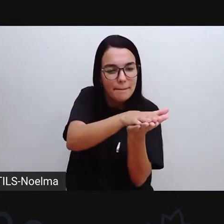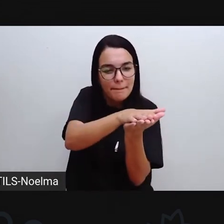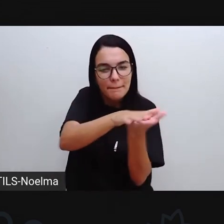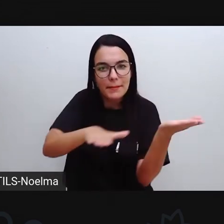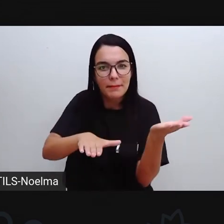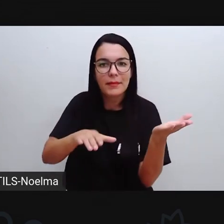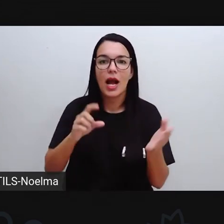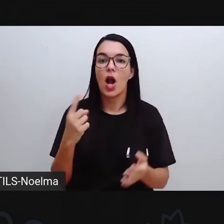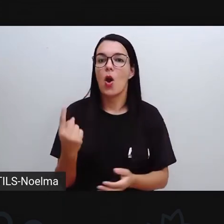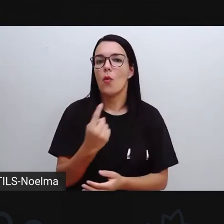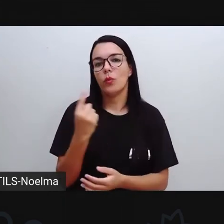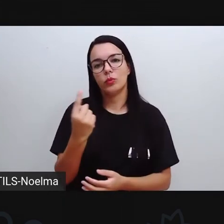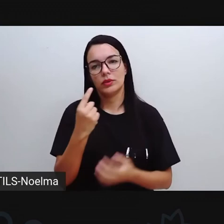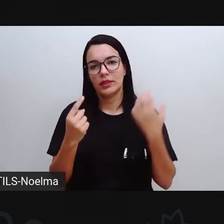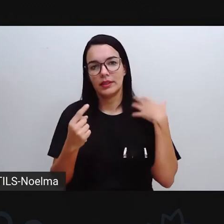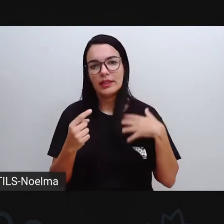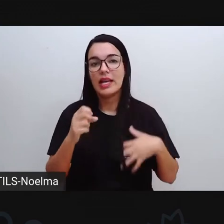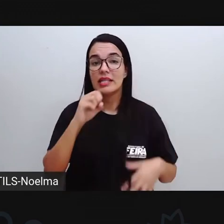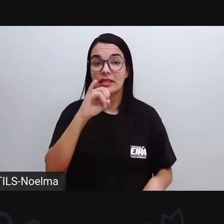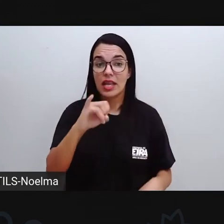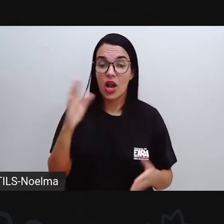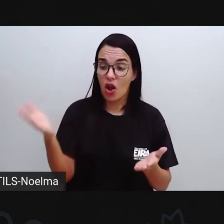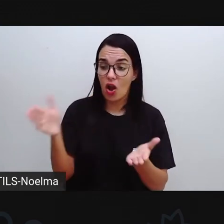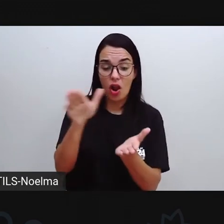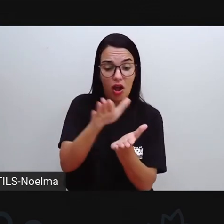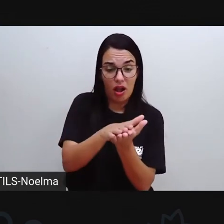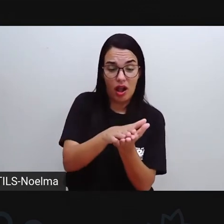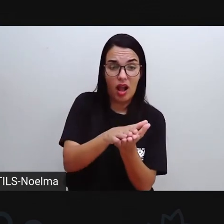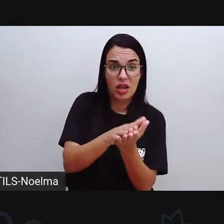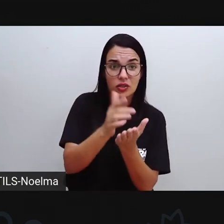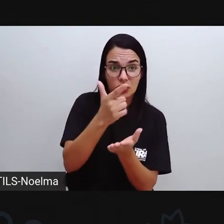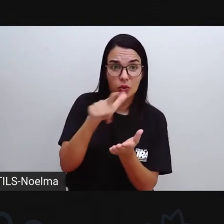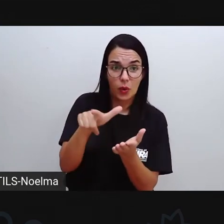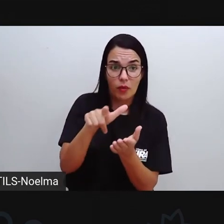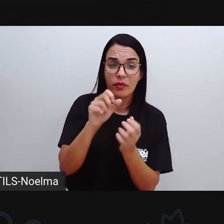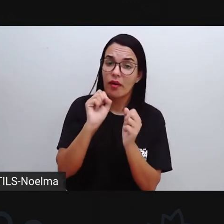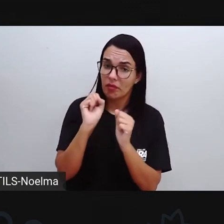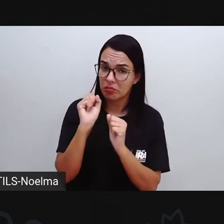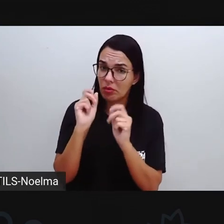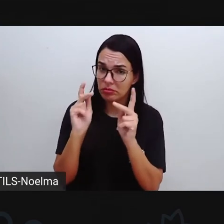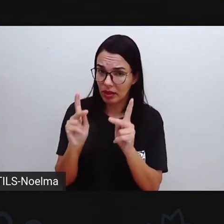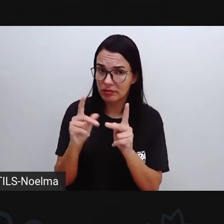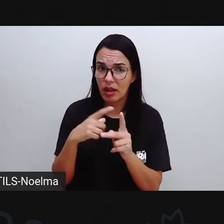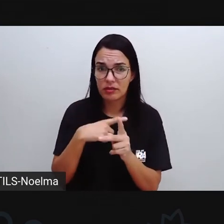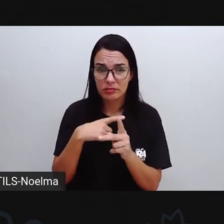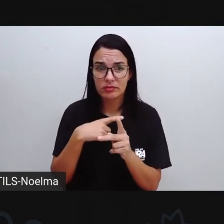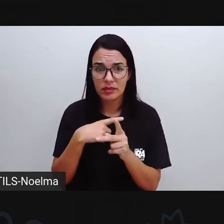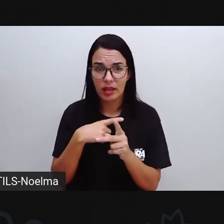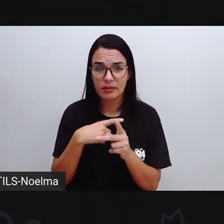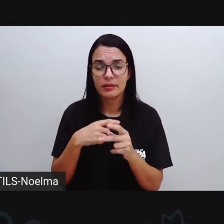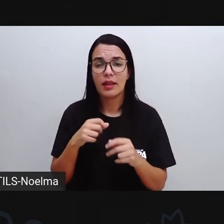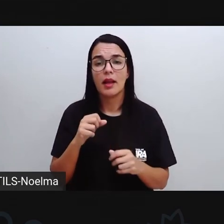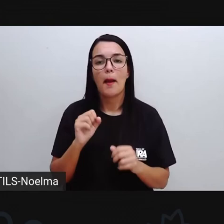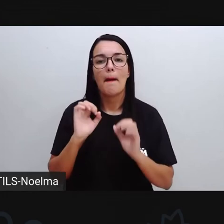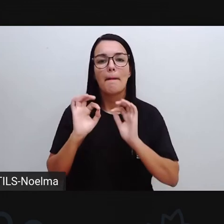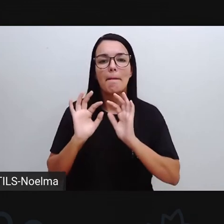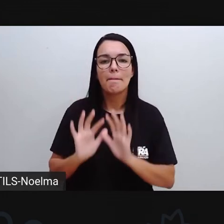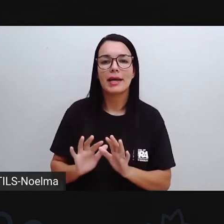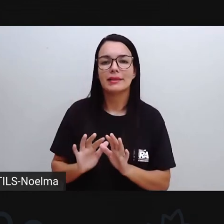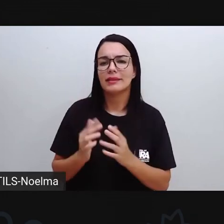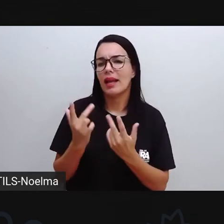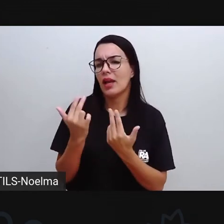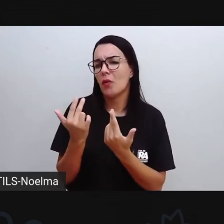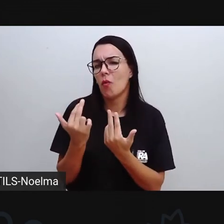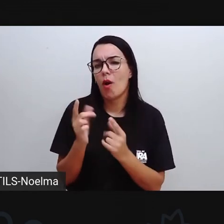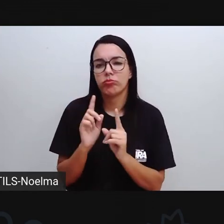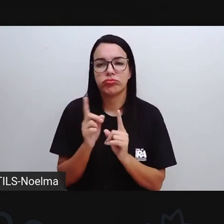única. Porque se eu colocar novamente aqui, eu vou até conseguir uma imagem, certo? Porém, não vai